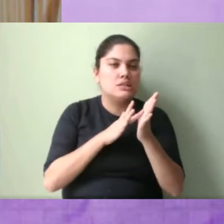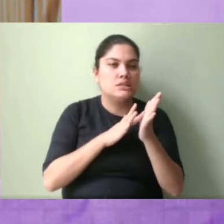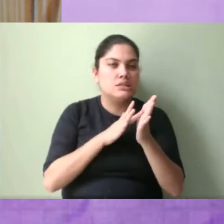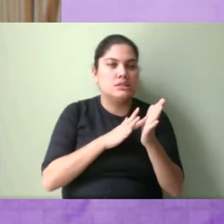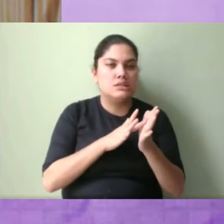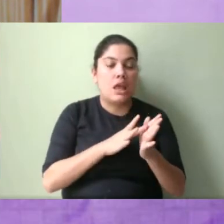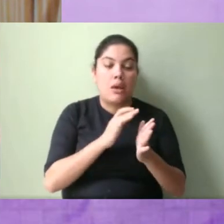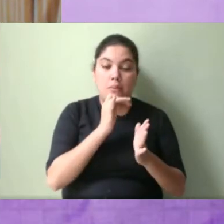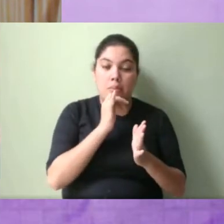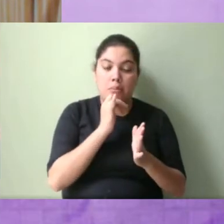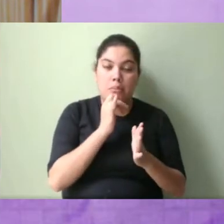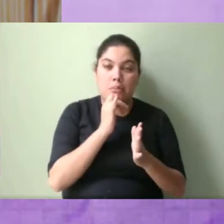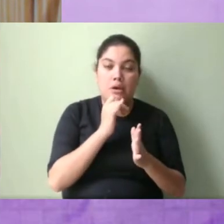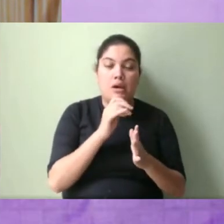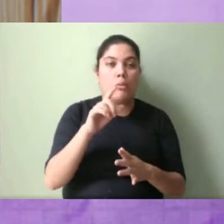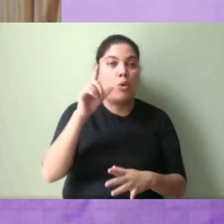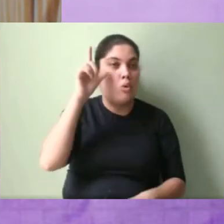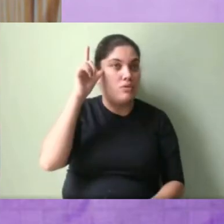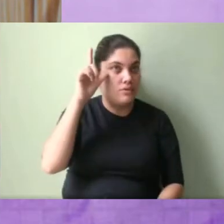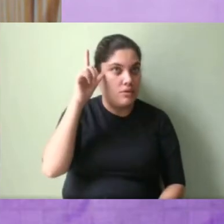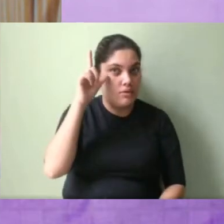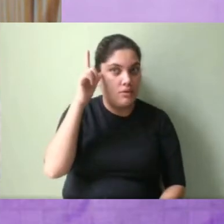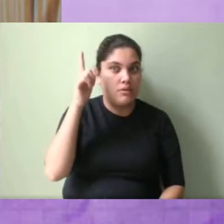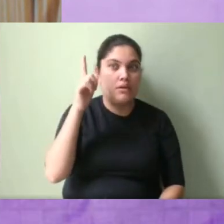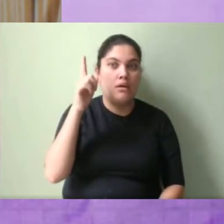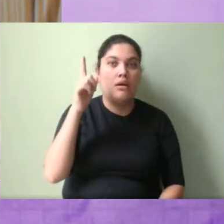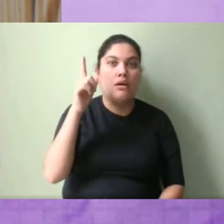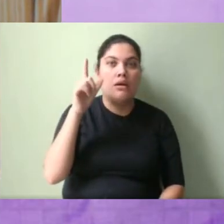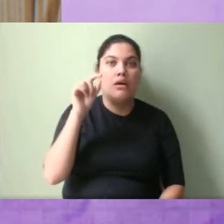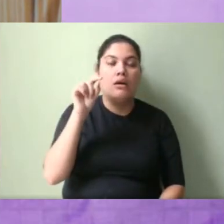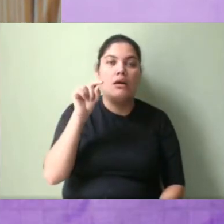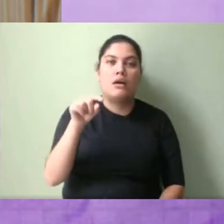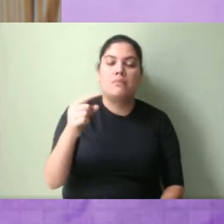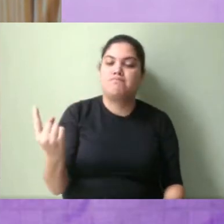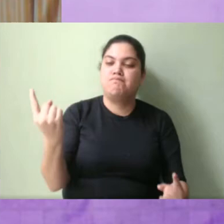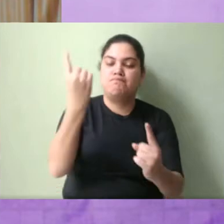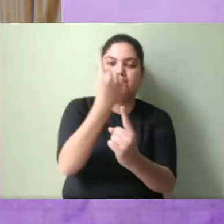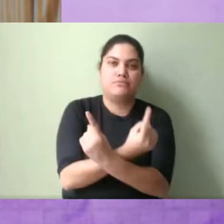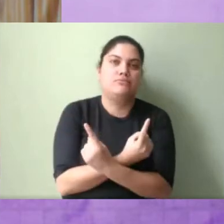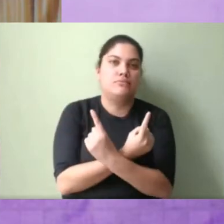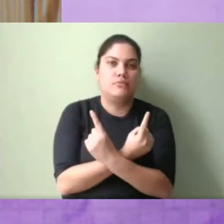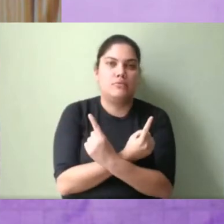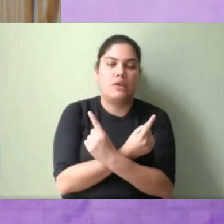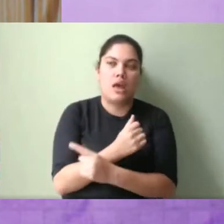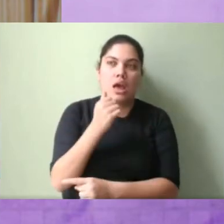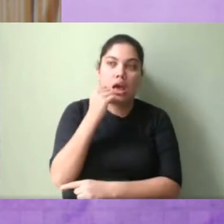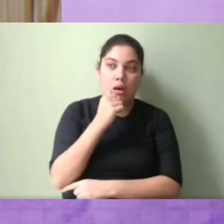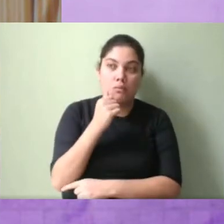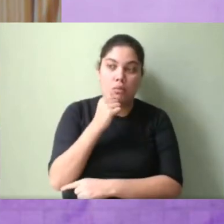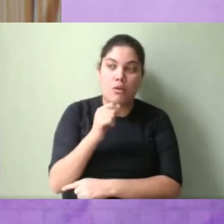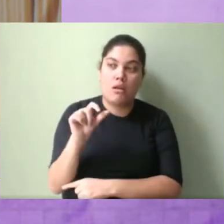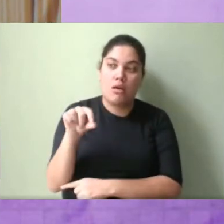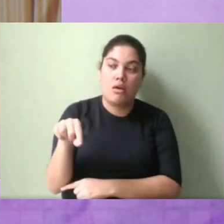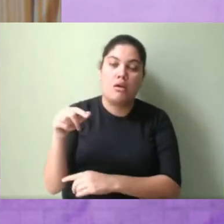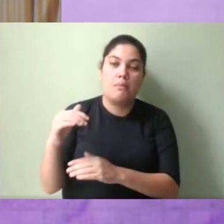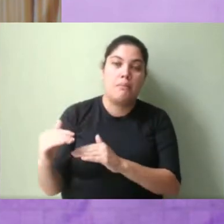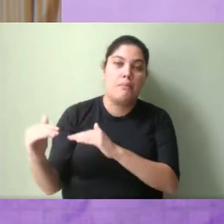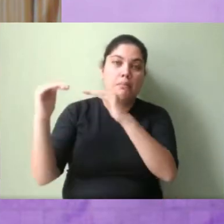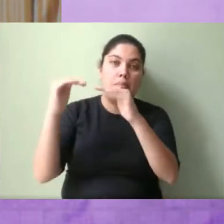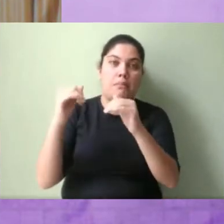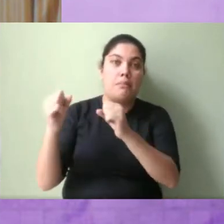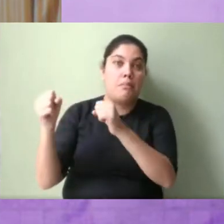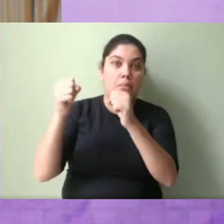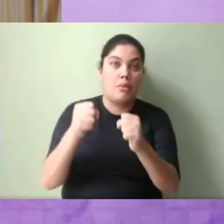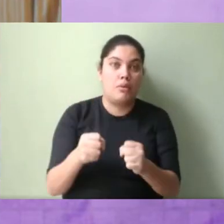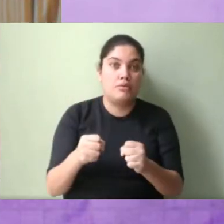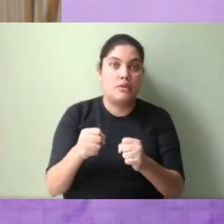grupinho, né? Então, assim, vem tentando minar por baixo. eu digo isso, por exemplo, no caso da Luciana,